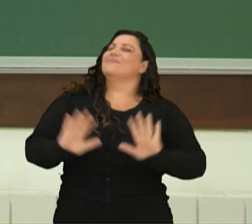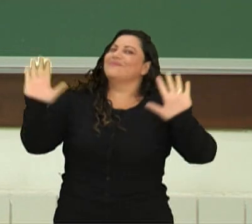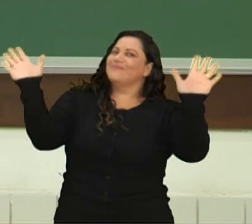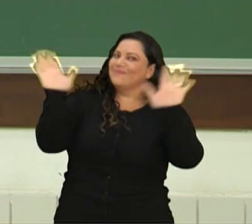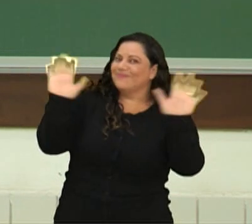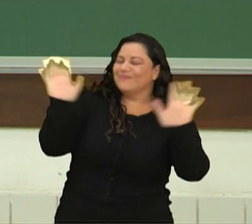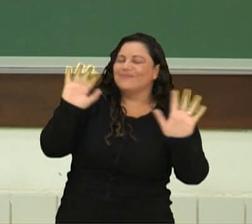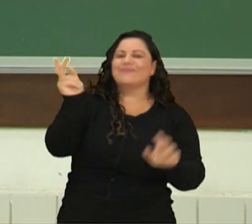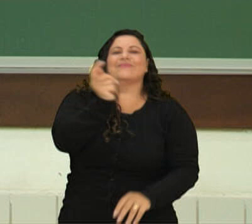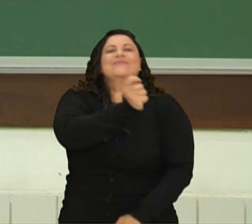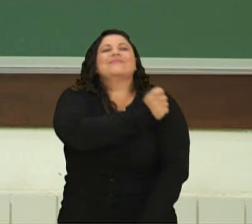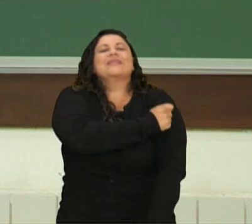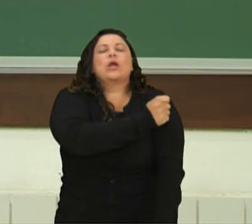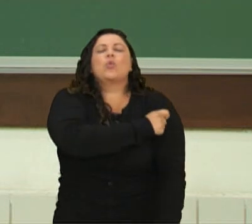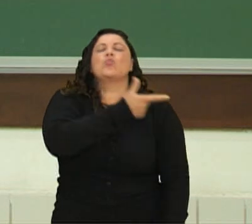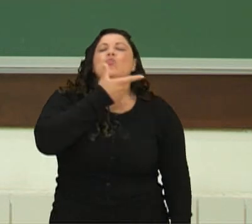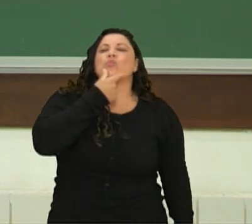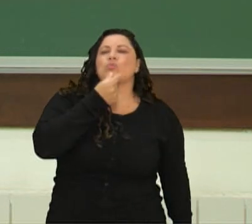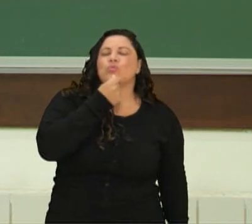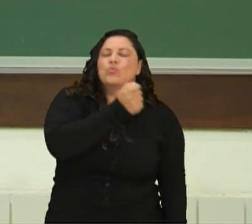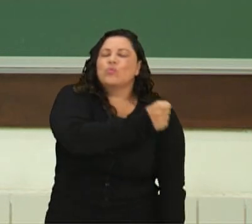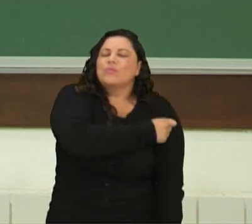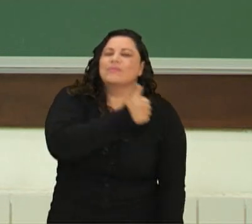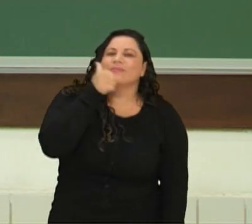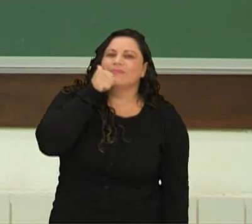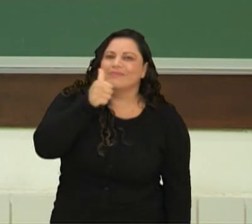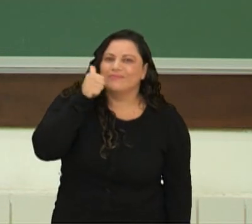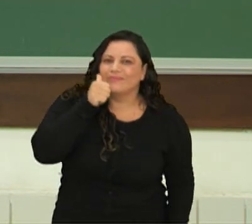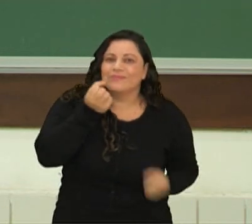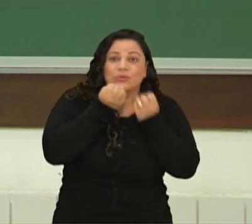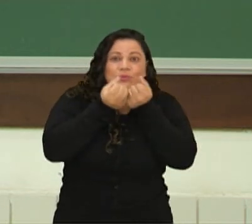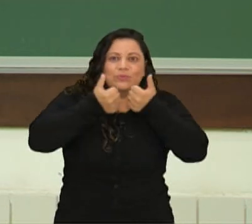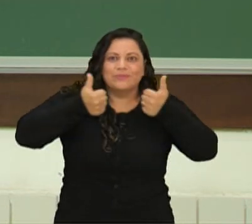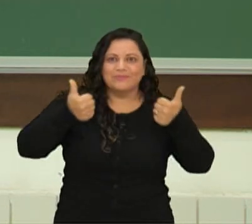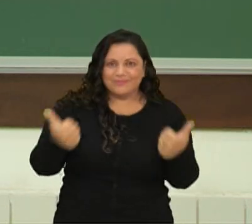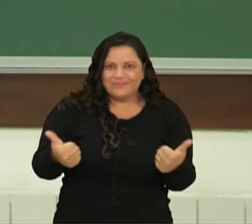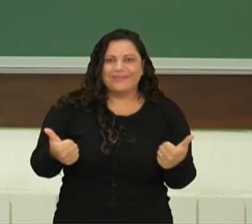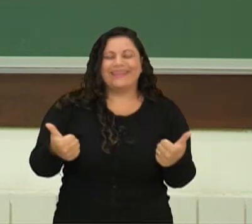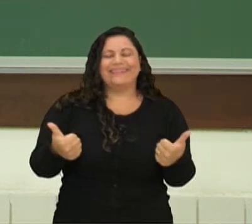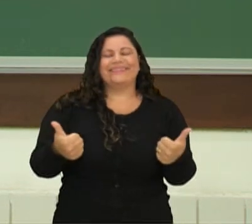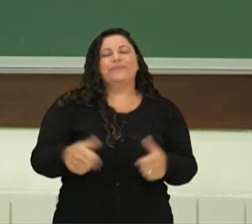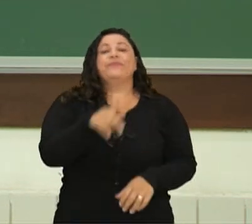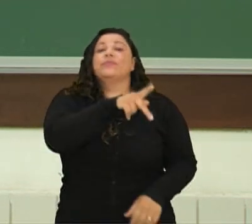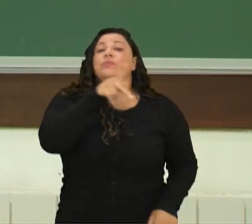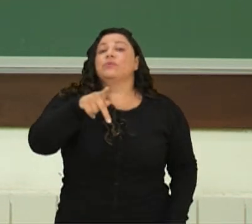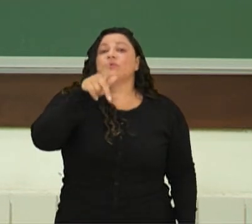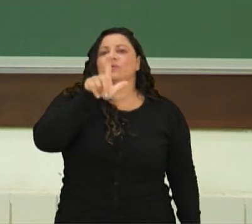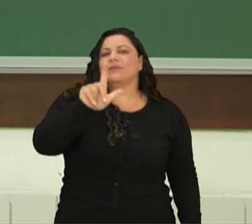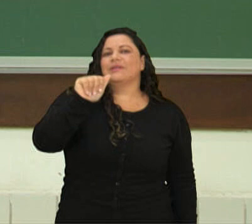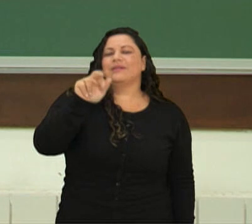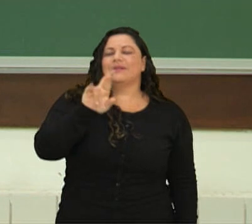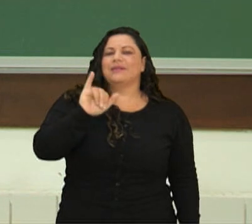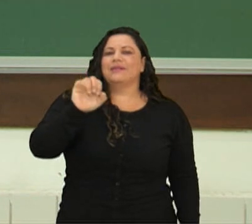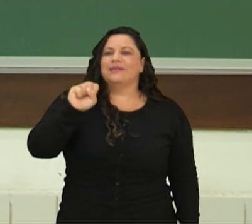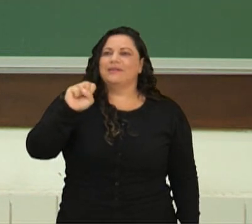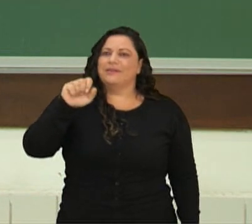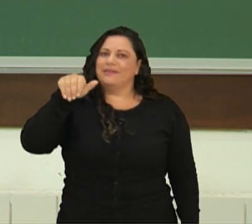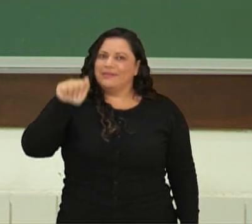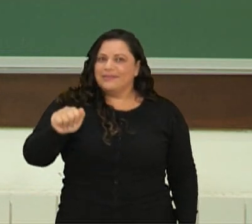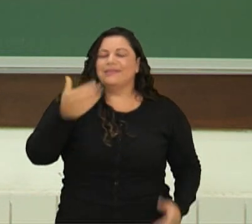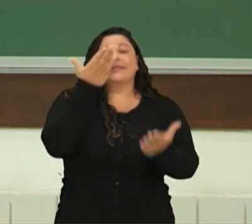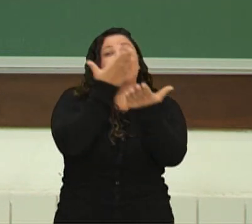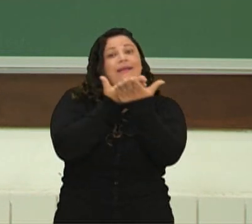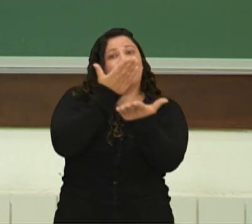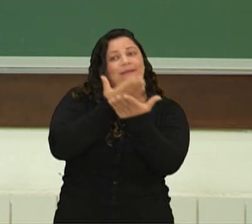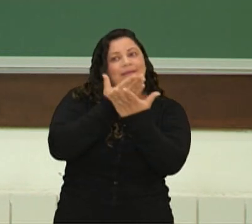Olá, alunos e alunas, tudo bem? Novamente, professora Larissa, aula de ciências. Então,